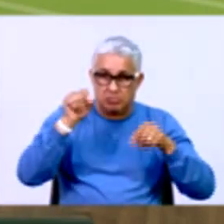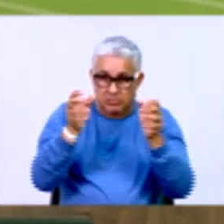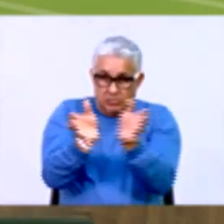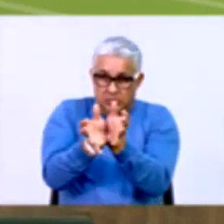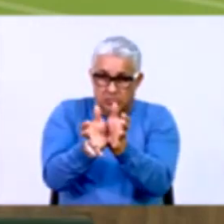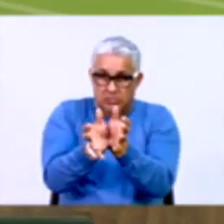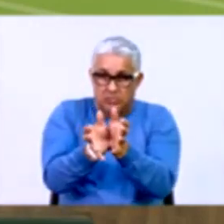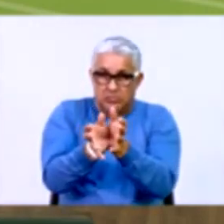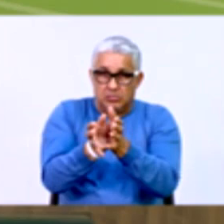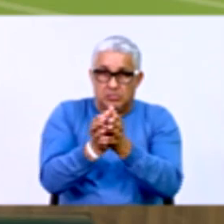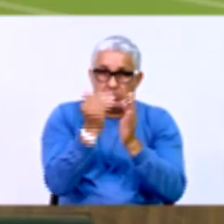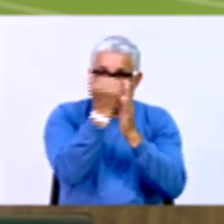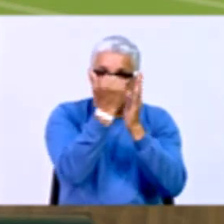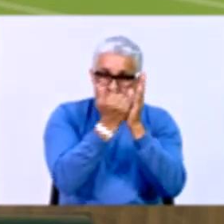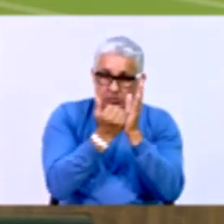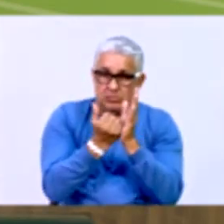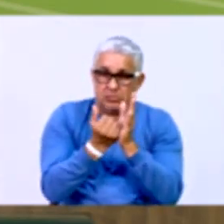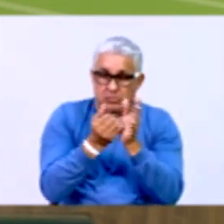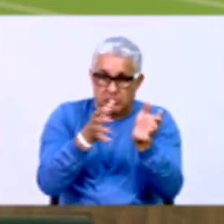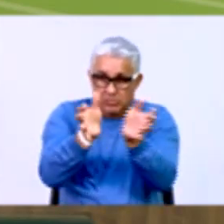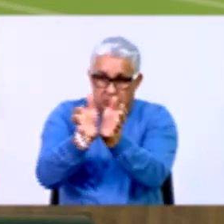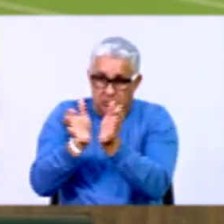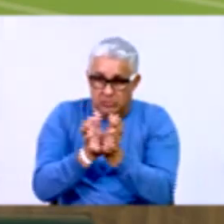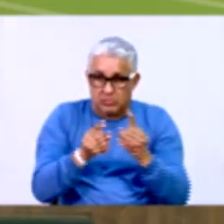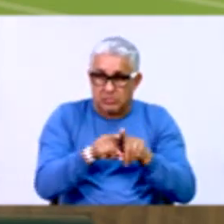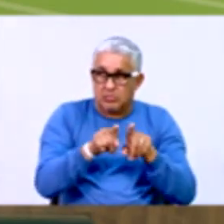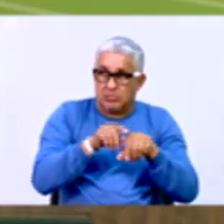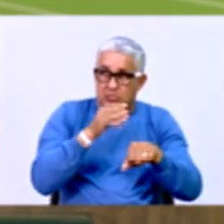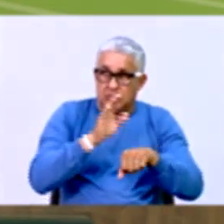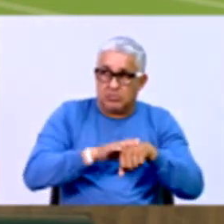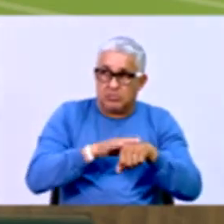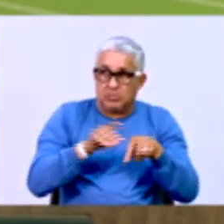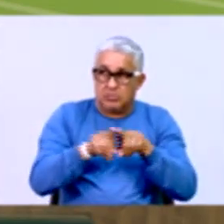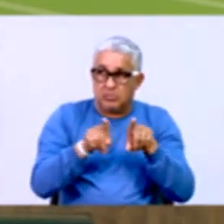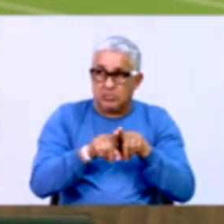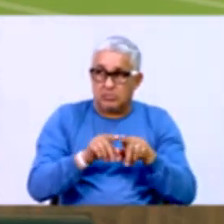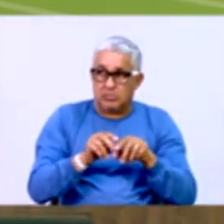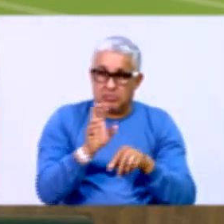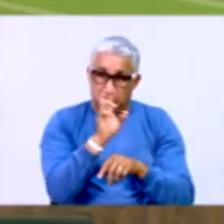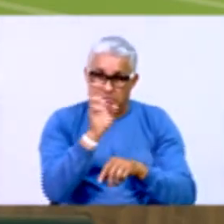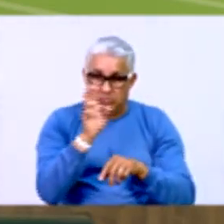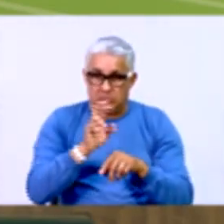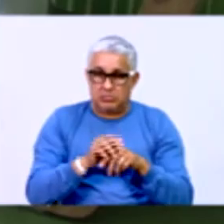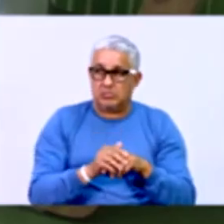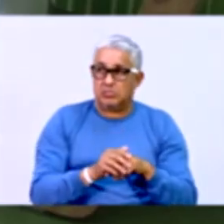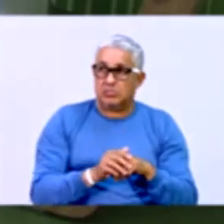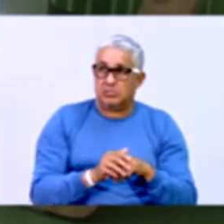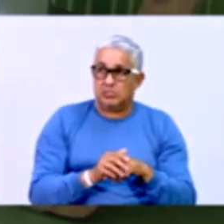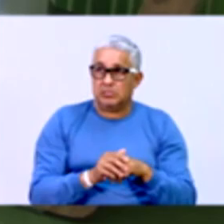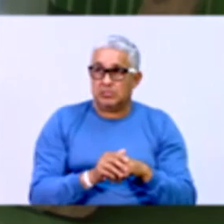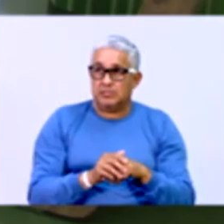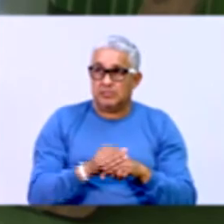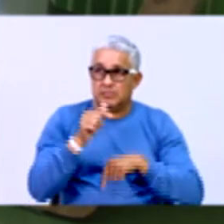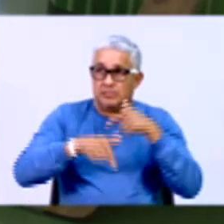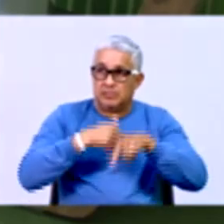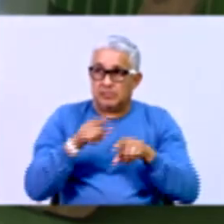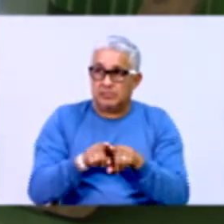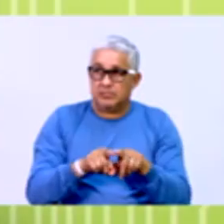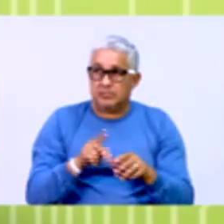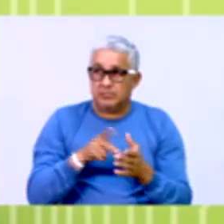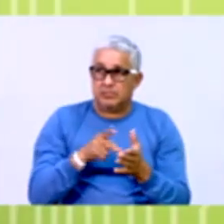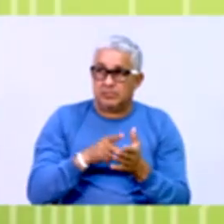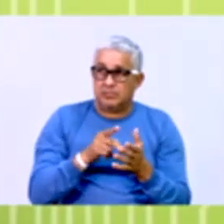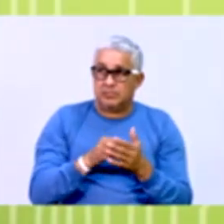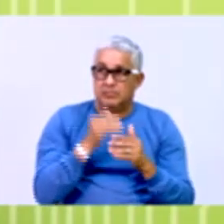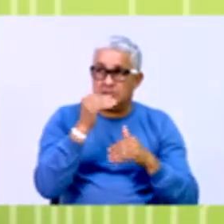equipe, programação da equipe, execução, supervisão e revisão dos papéis de trabalho. Fizeram o dever de casa, que isso aí na verdade são etapas que a